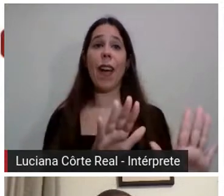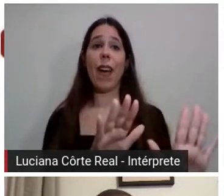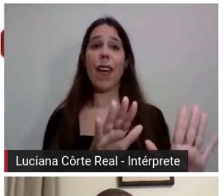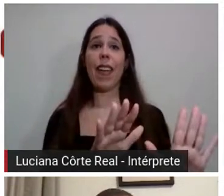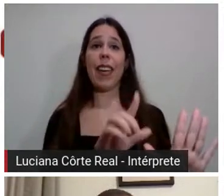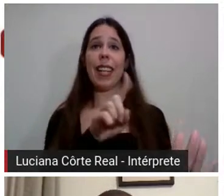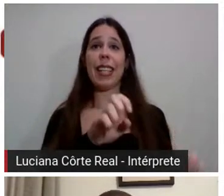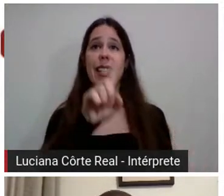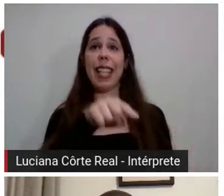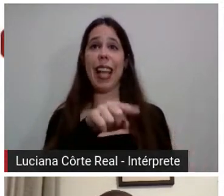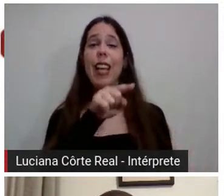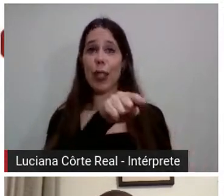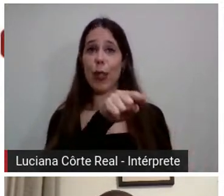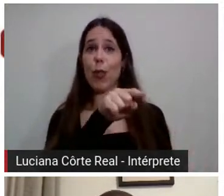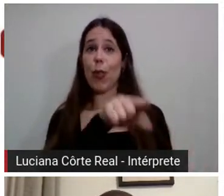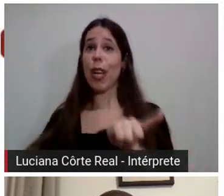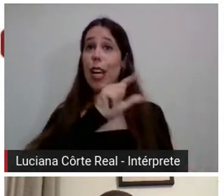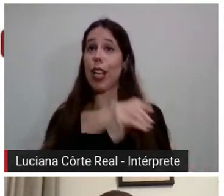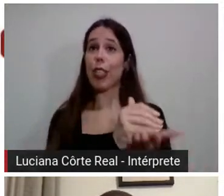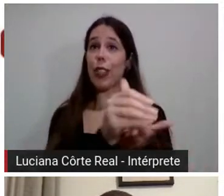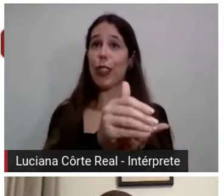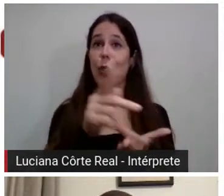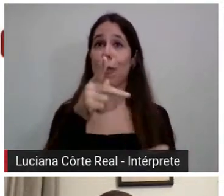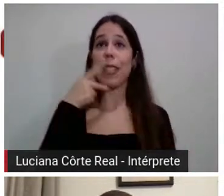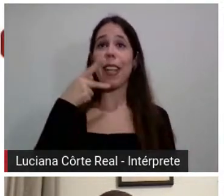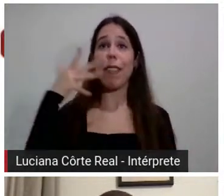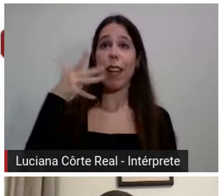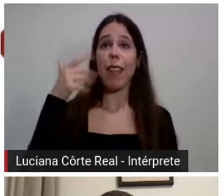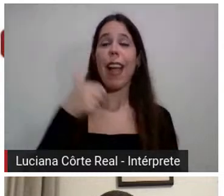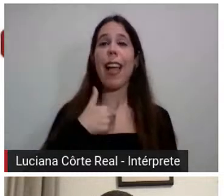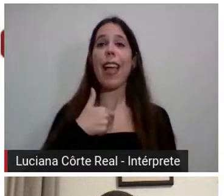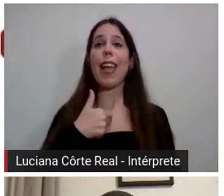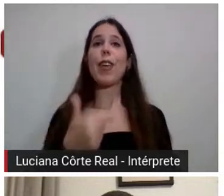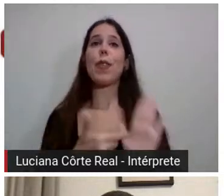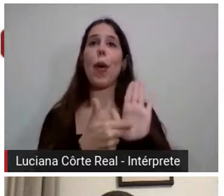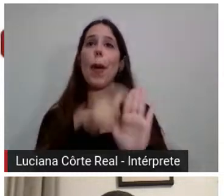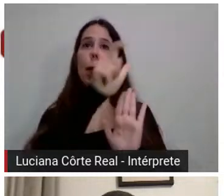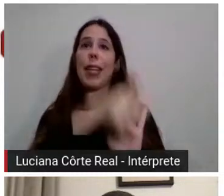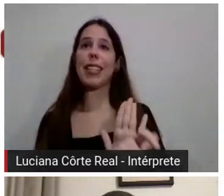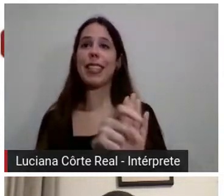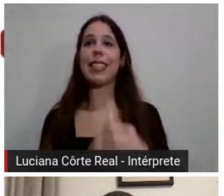te apresentar. Desculpe. Você precisa de apresentação.